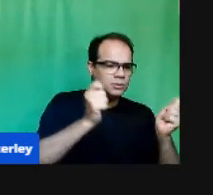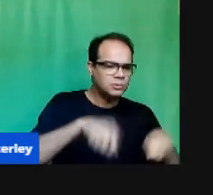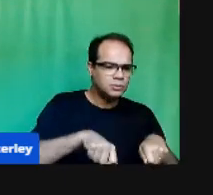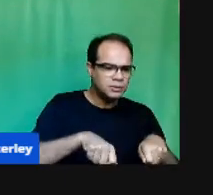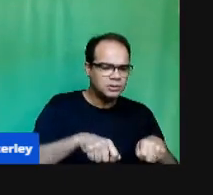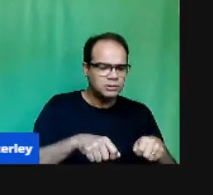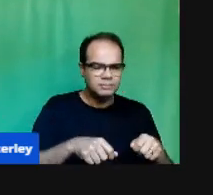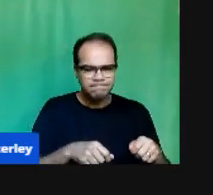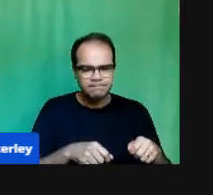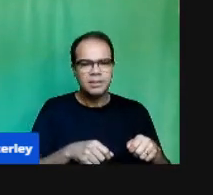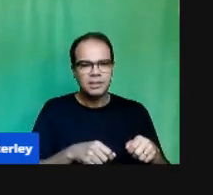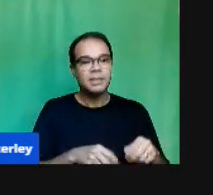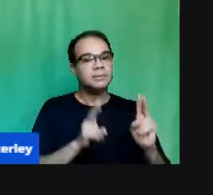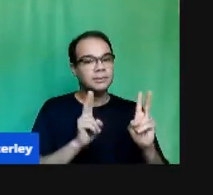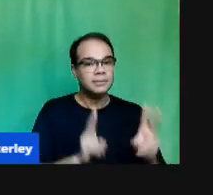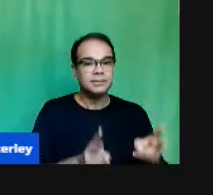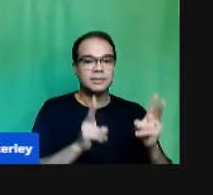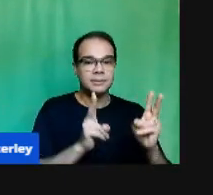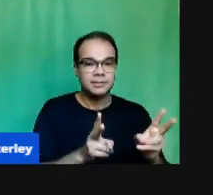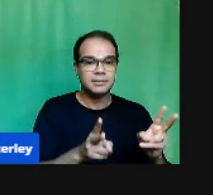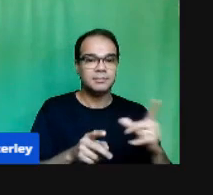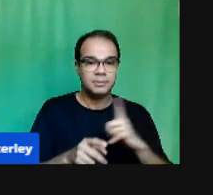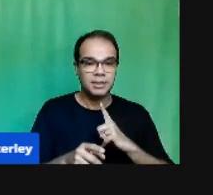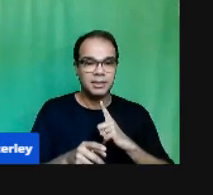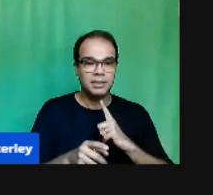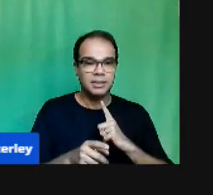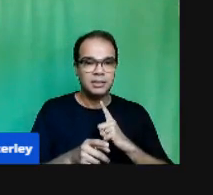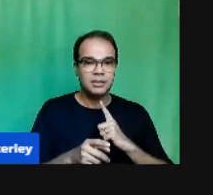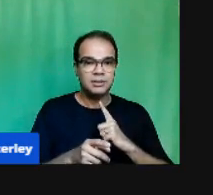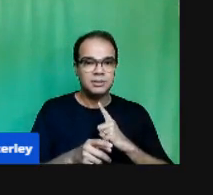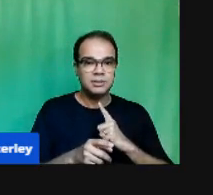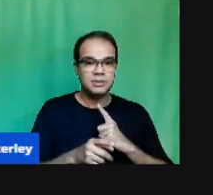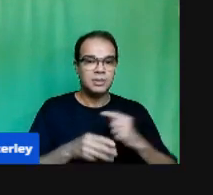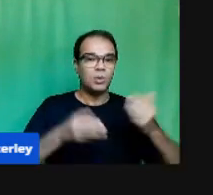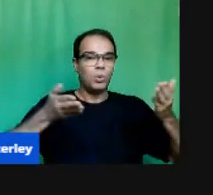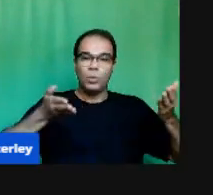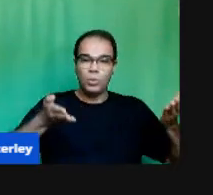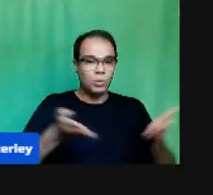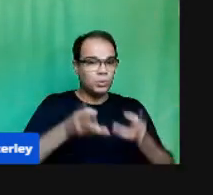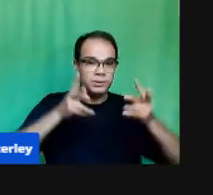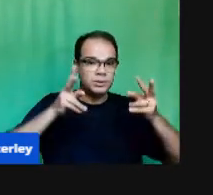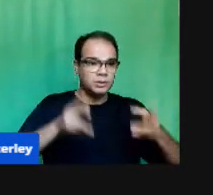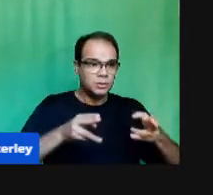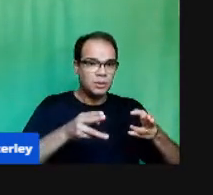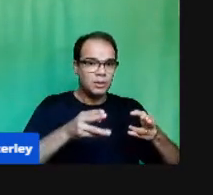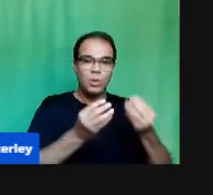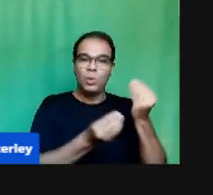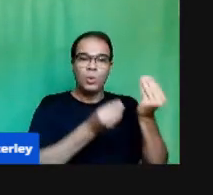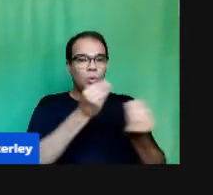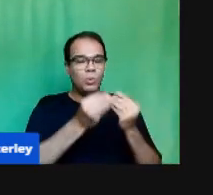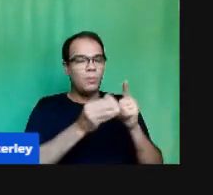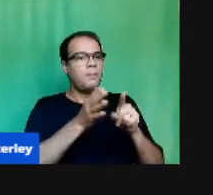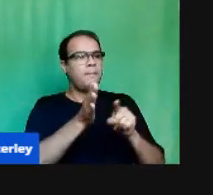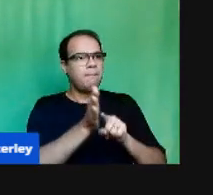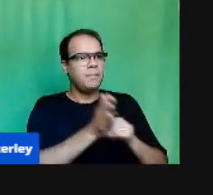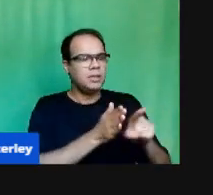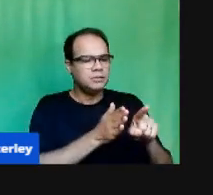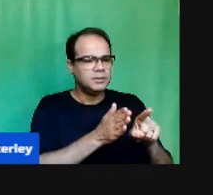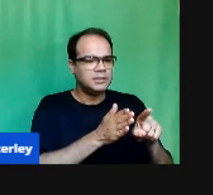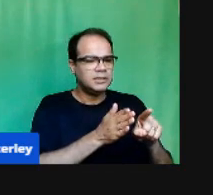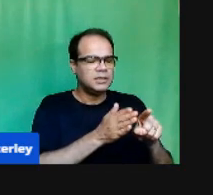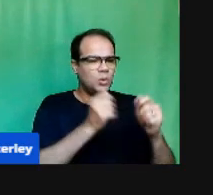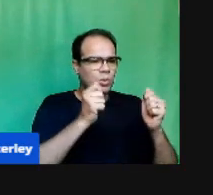quem questiona nos coloca na busca de resposta para a realidade, né?